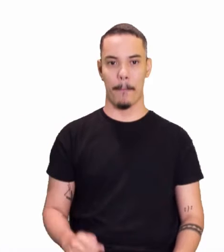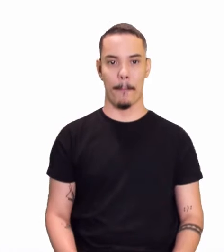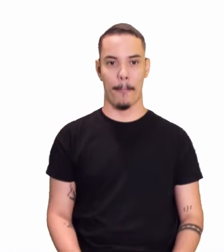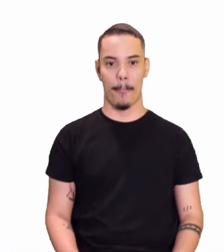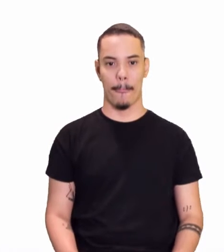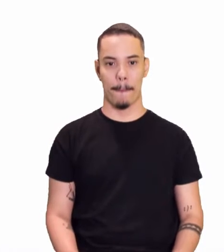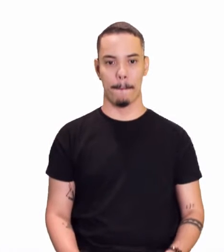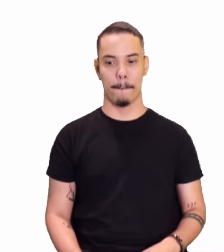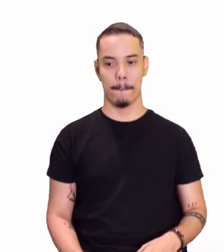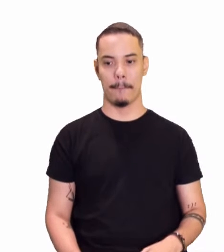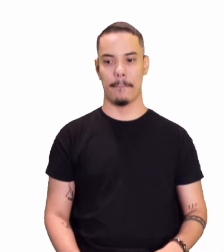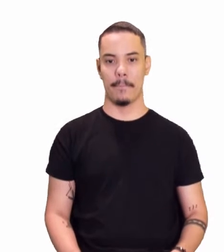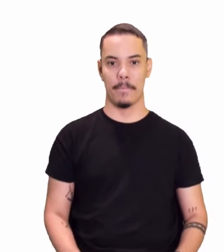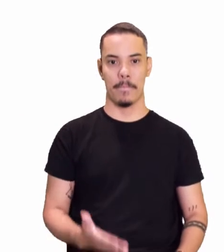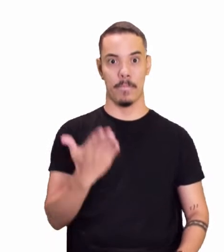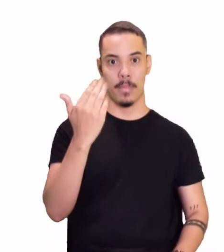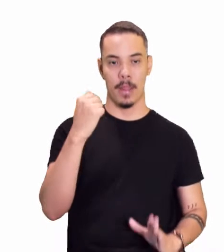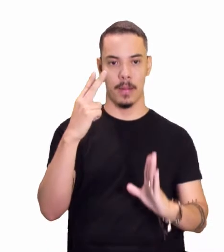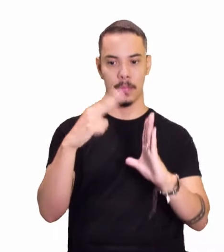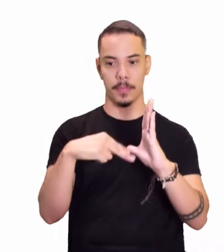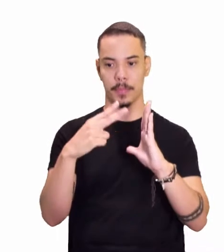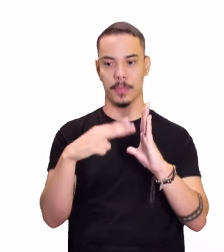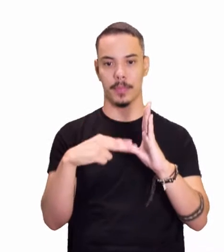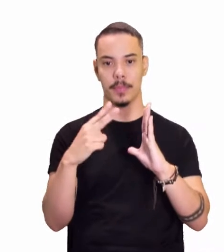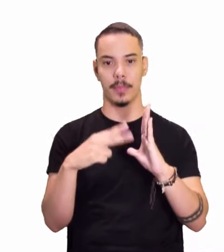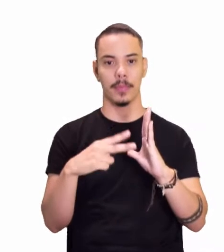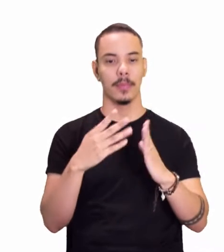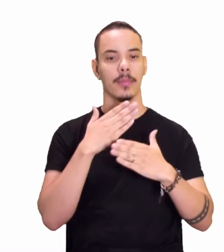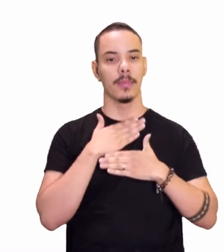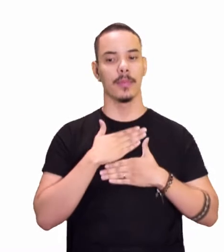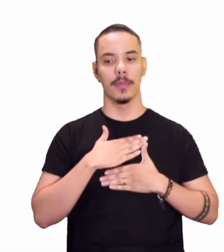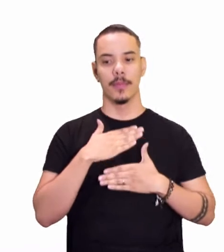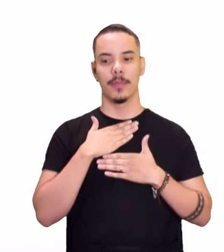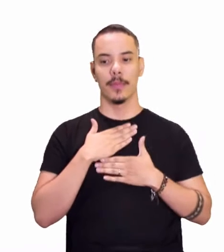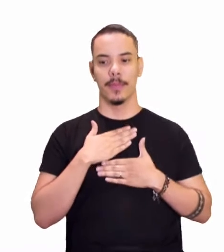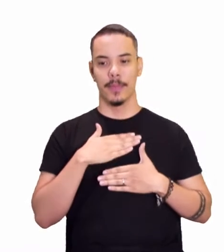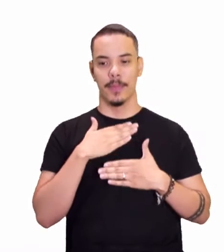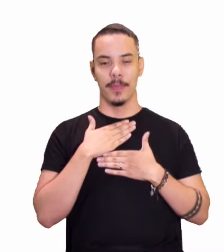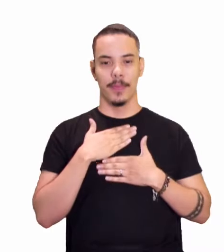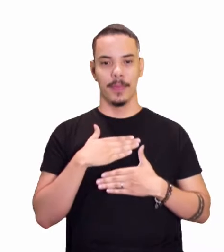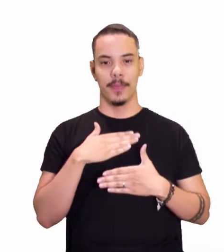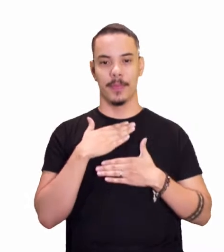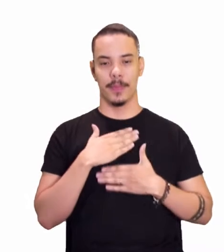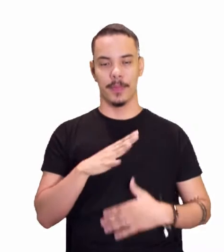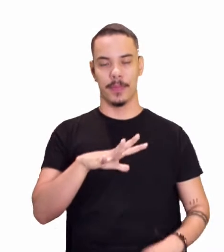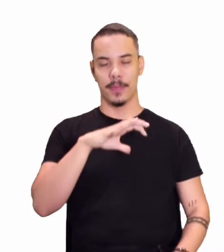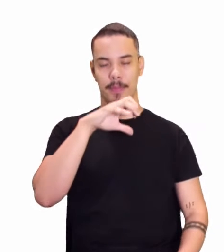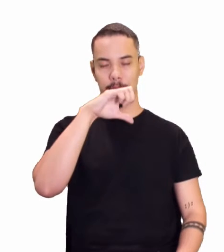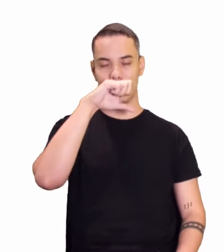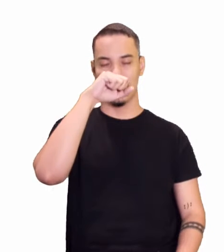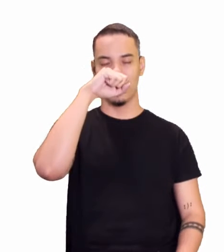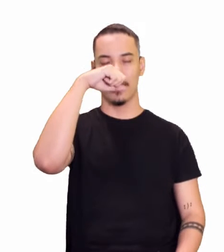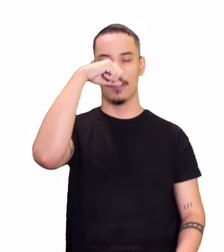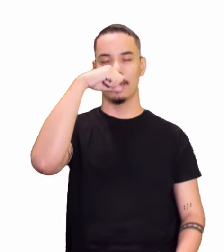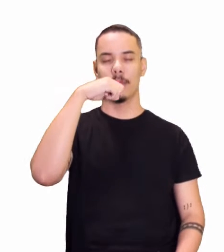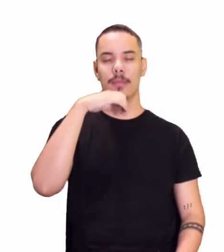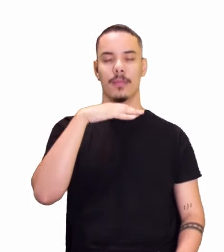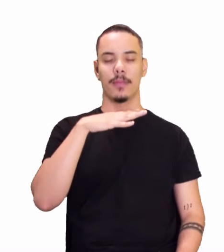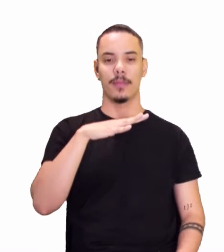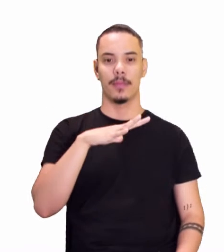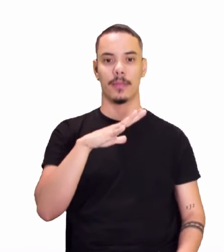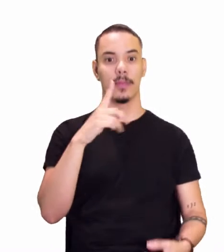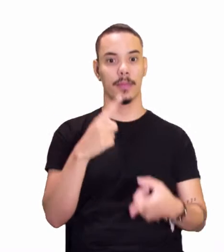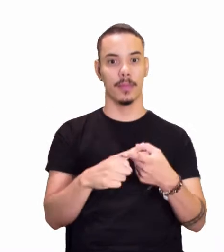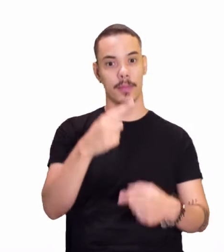só, vamos à leitura. Sim, respira, inspira, respira, solta o ar. O que